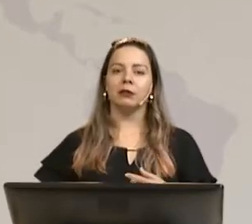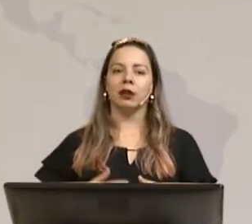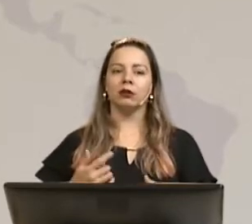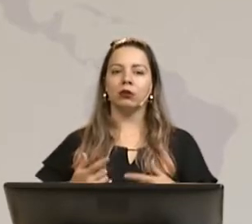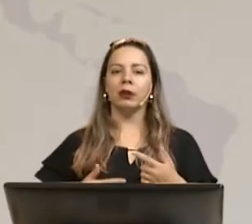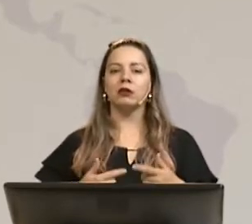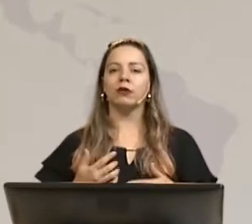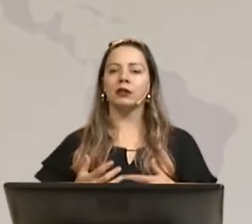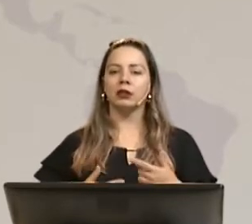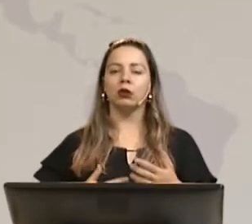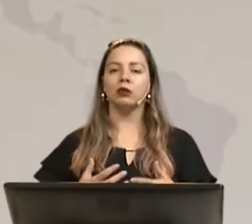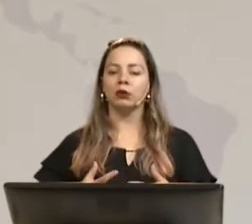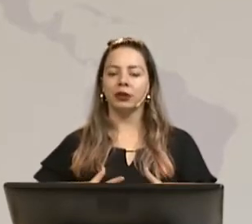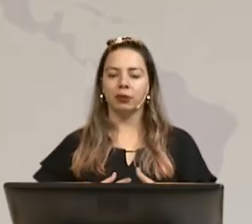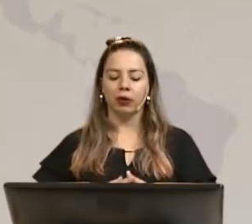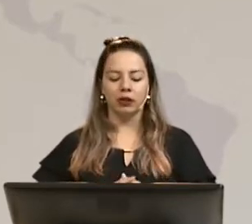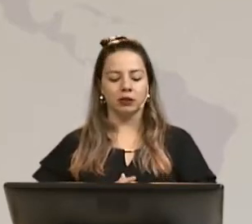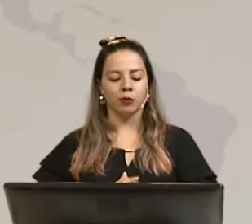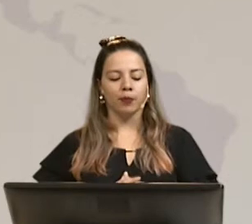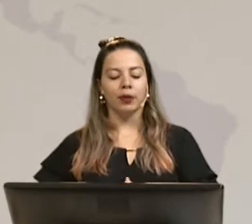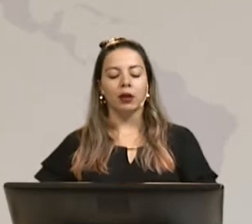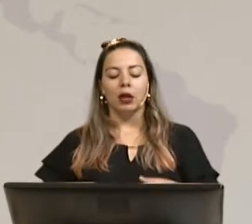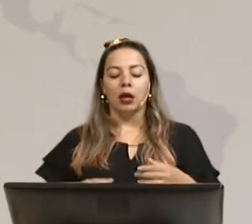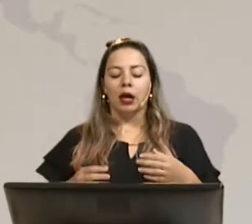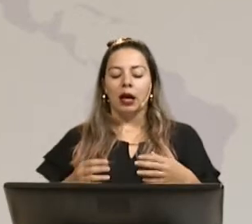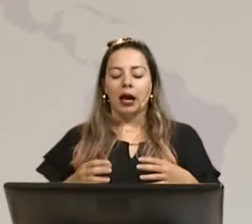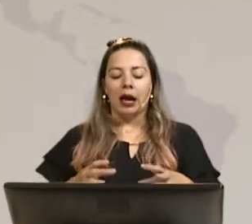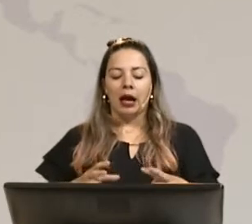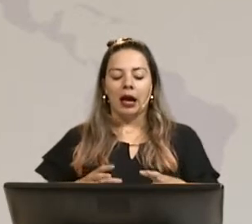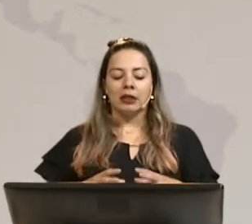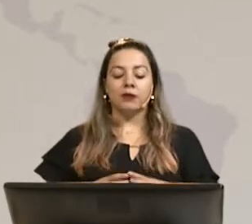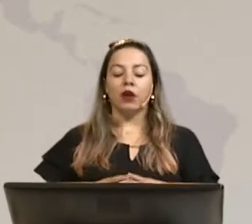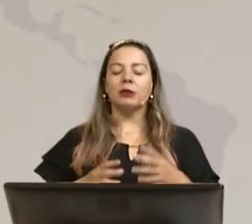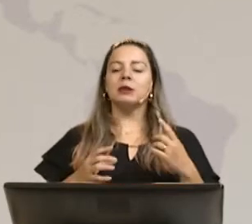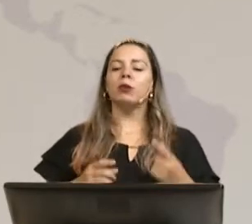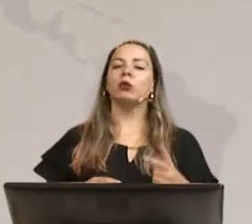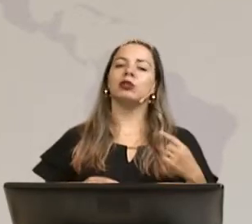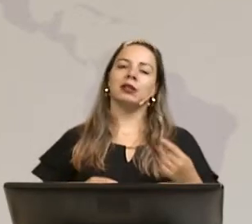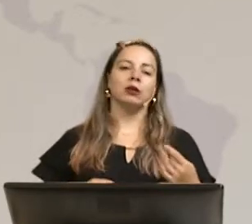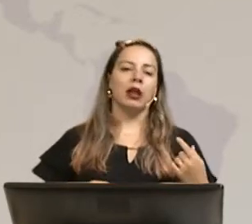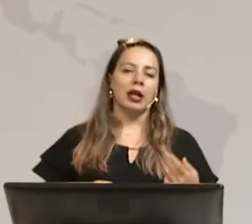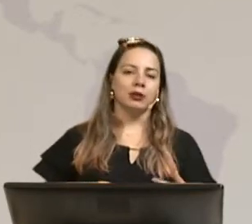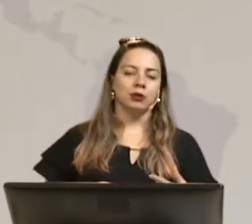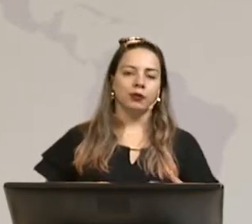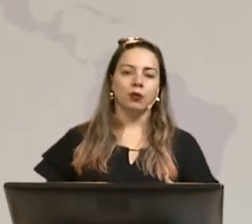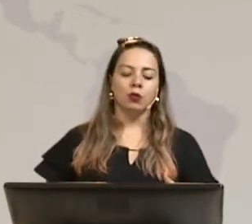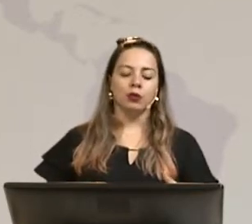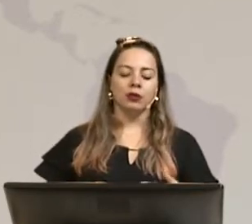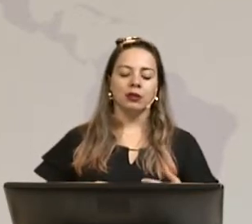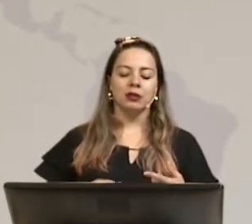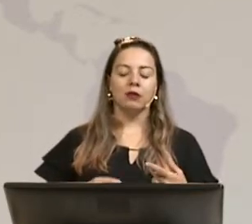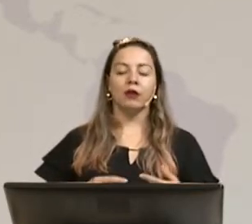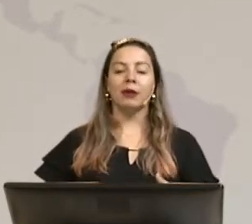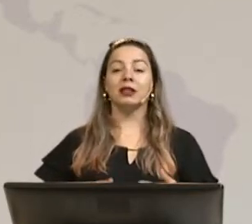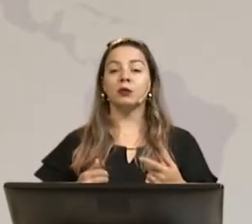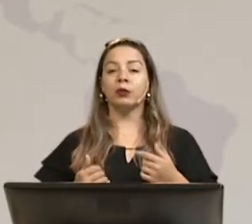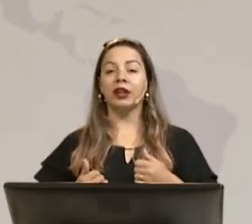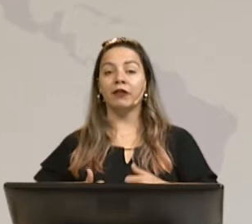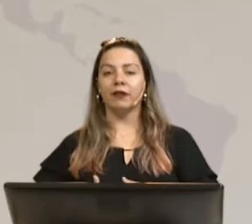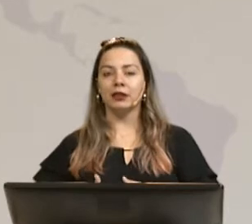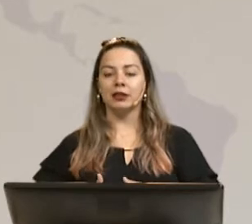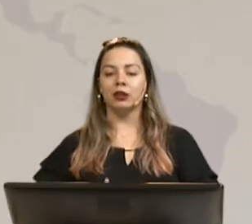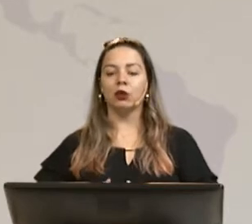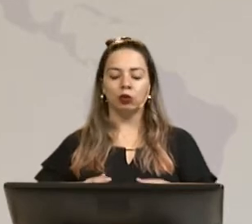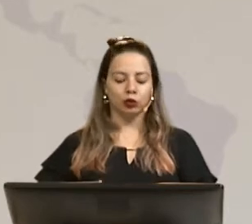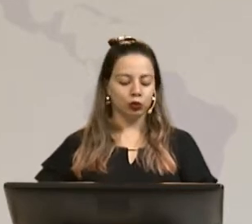esse alimento e começa a fazer todo o seu metabolismo as formas multicelulares dos fungos são formadas por